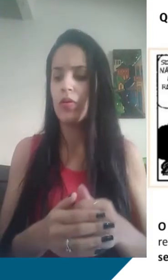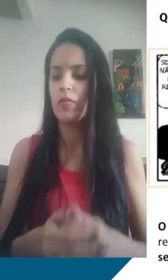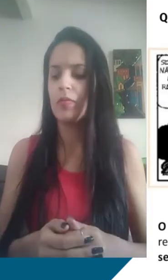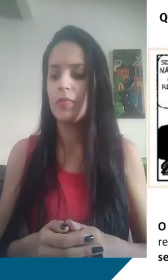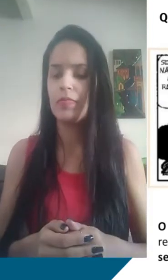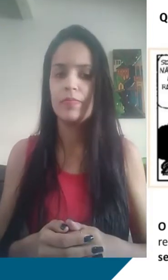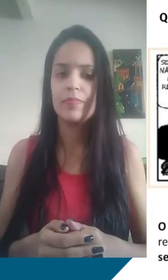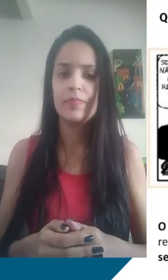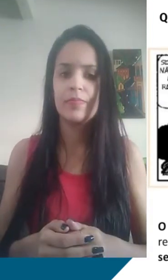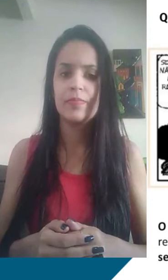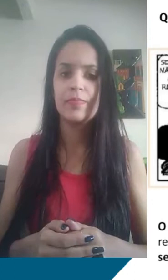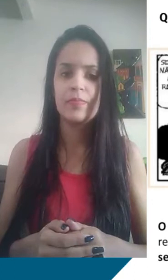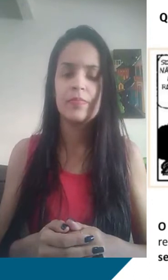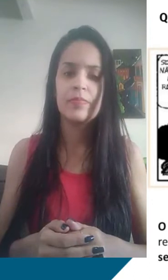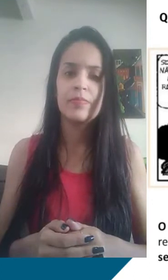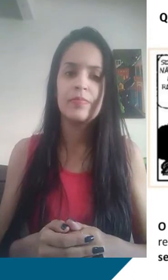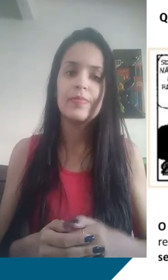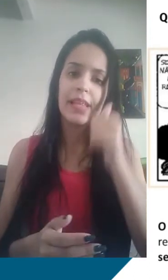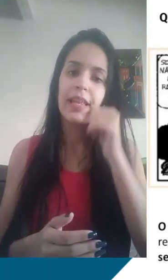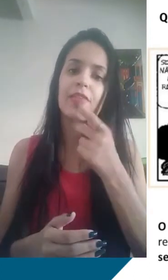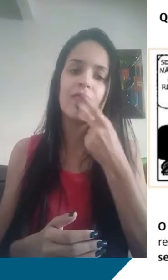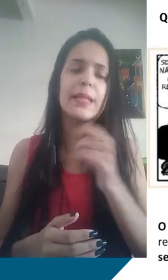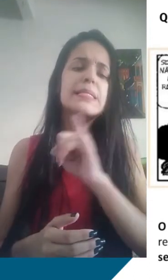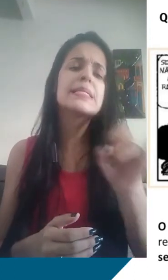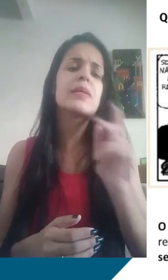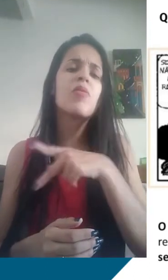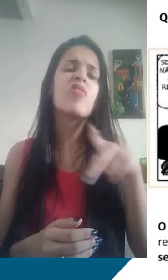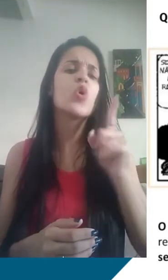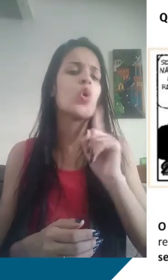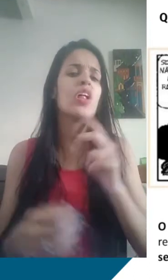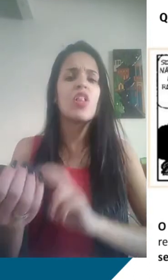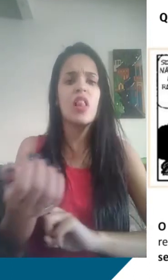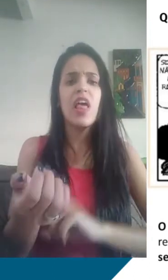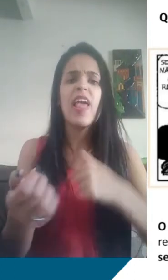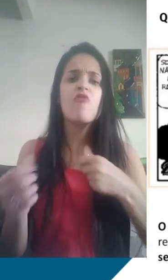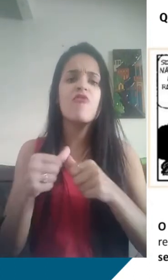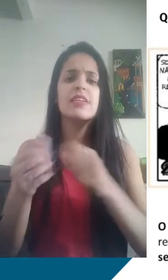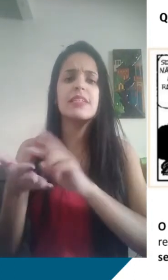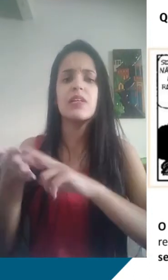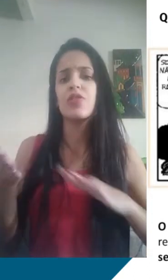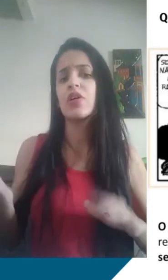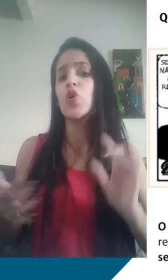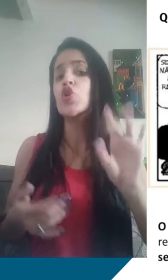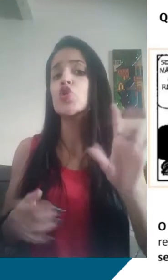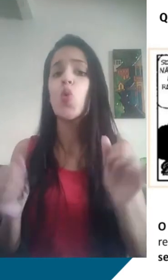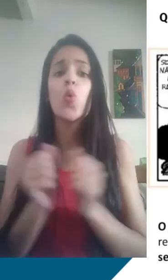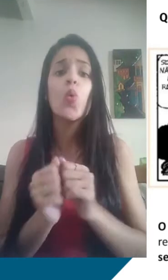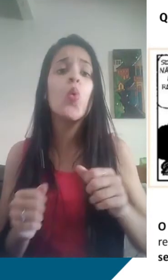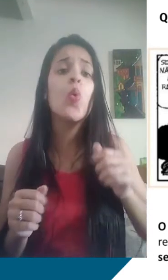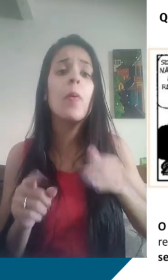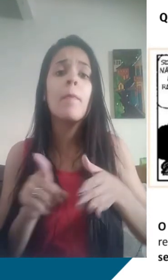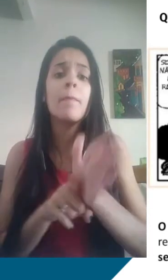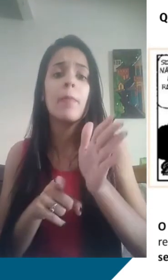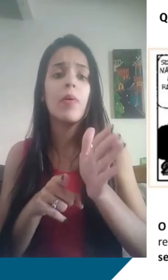Mafalda. Se a professora não se zangasse, eu fazia uma redação só com perguntas. Nós amamos